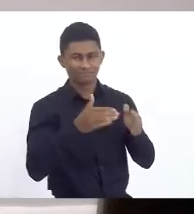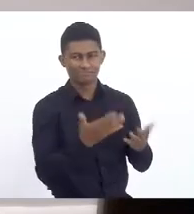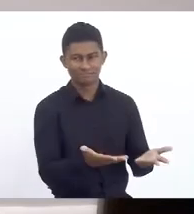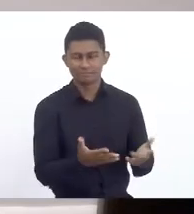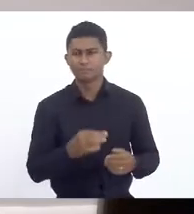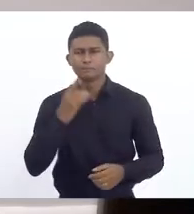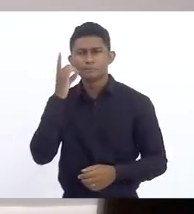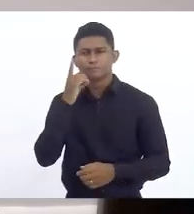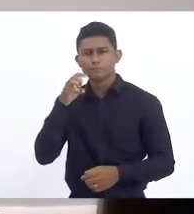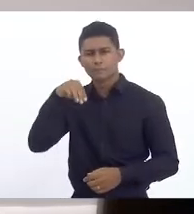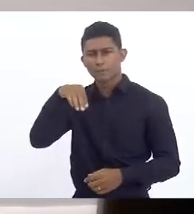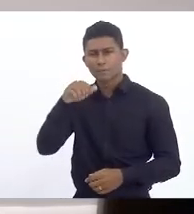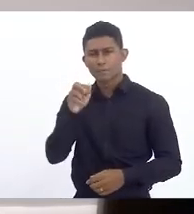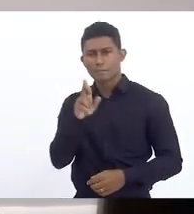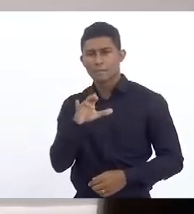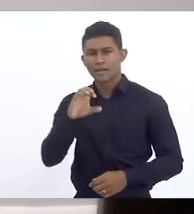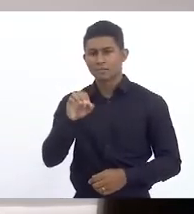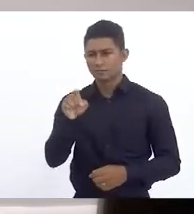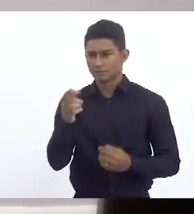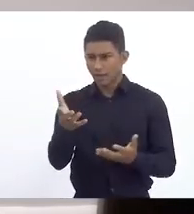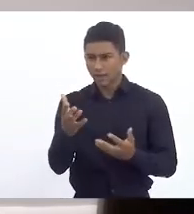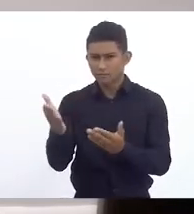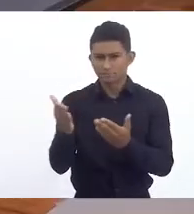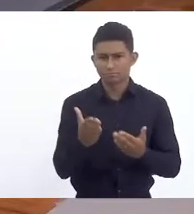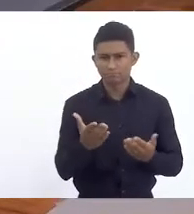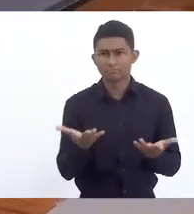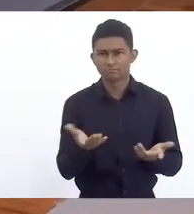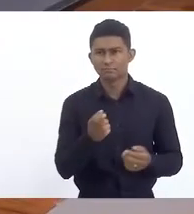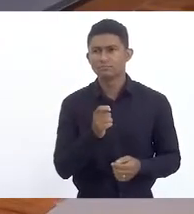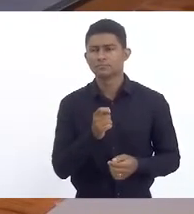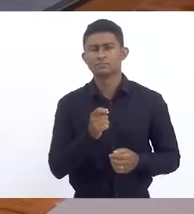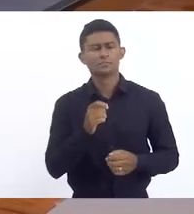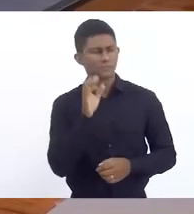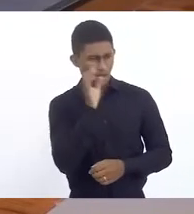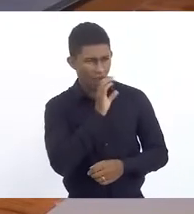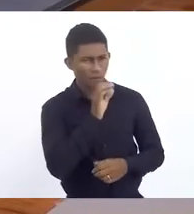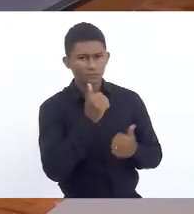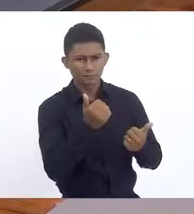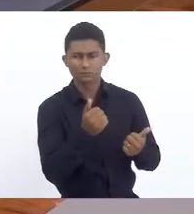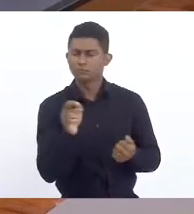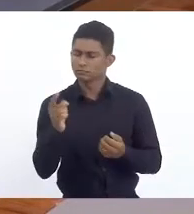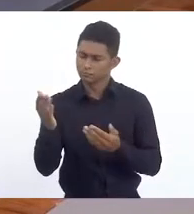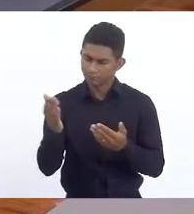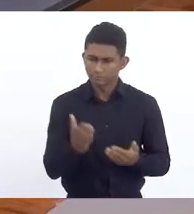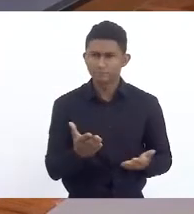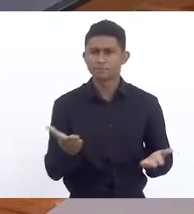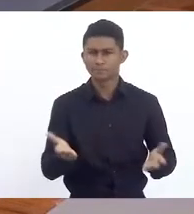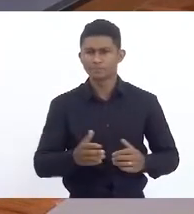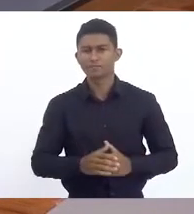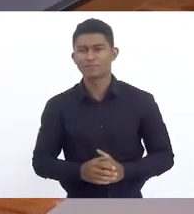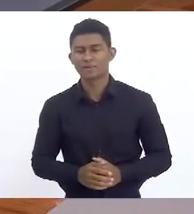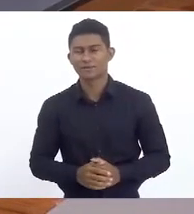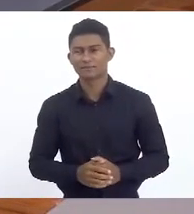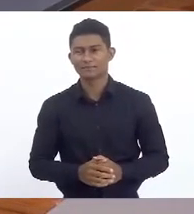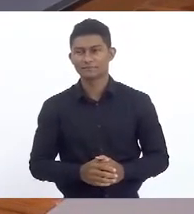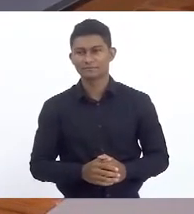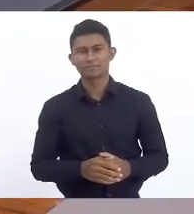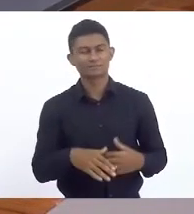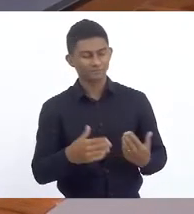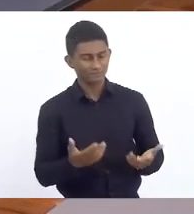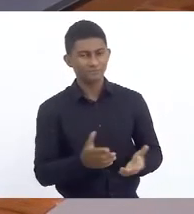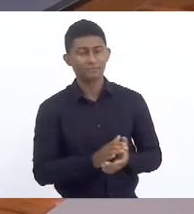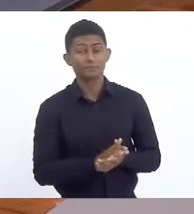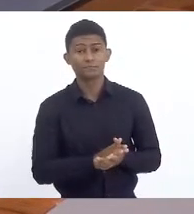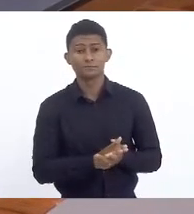Deputado Márcio Pacheco, o senhor quer fazer o da palavra? Eu quero. Muito rapidamente, deputado. O senhor tem prioridade. Imagina, prioridade é de Vossa